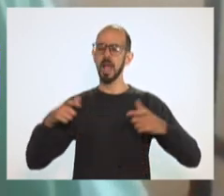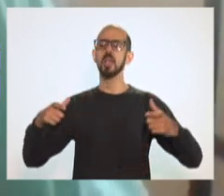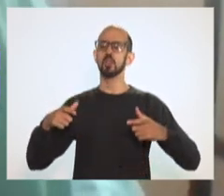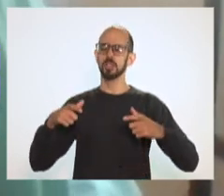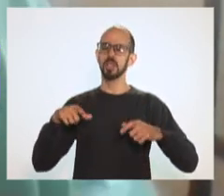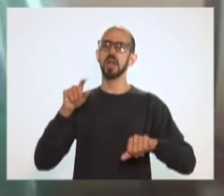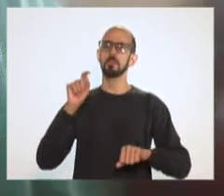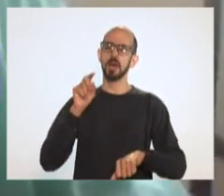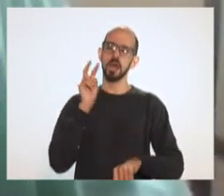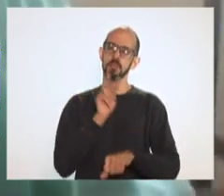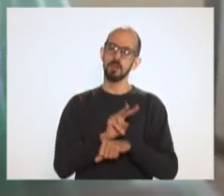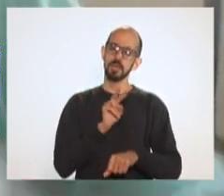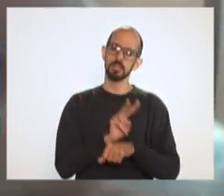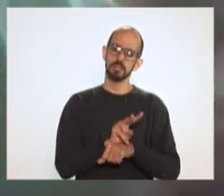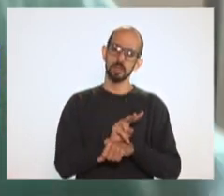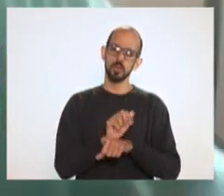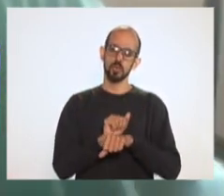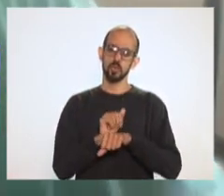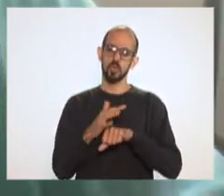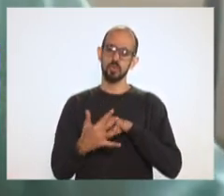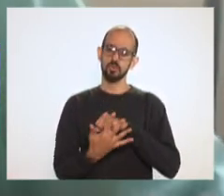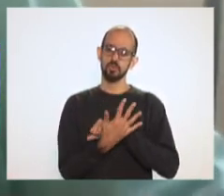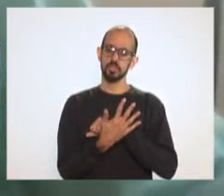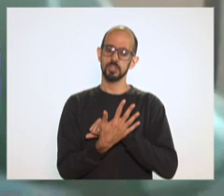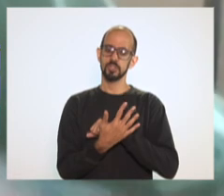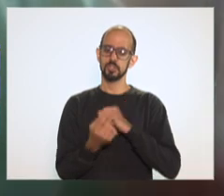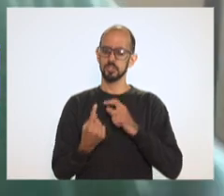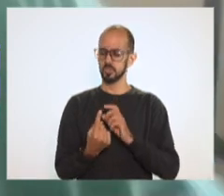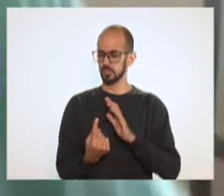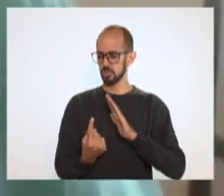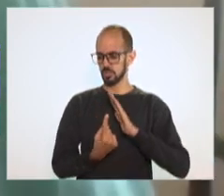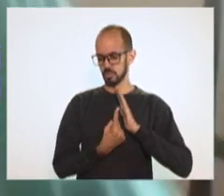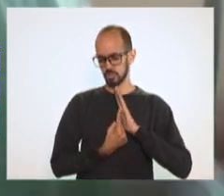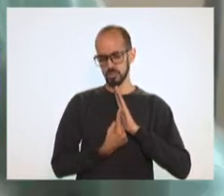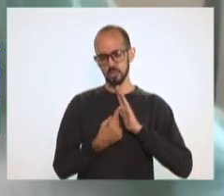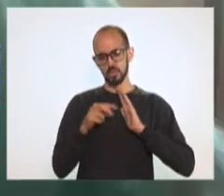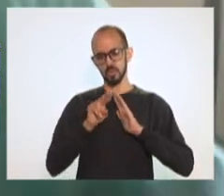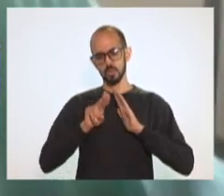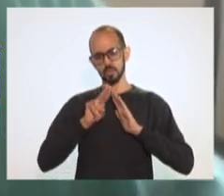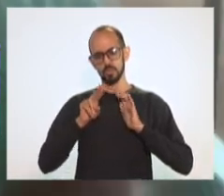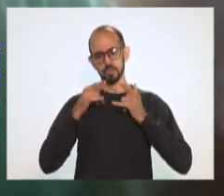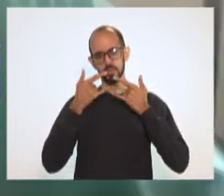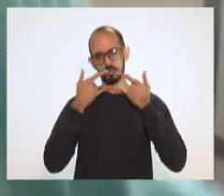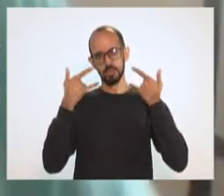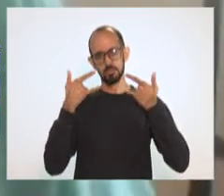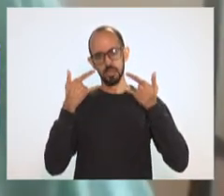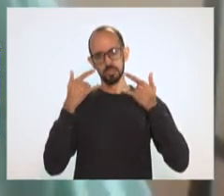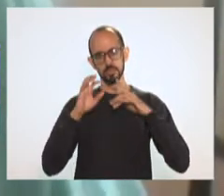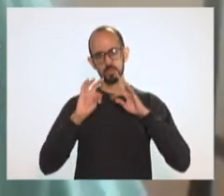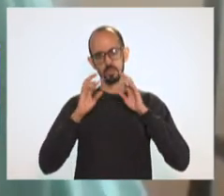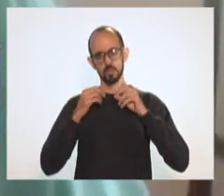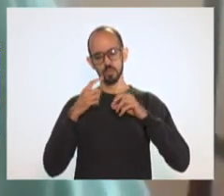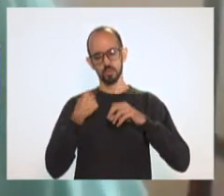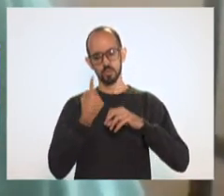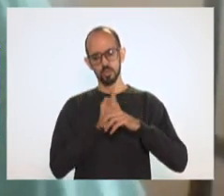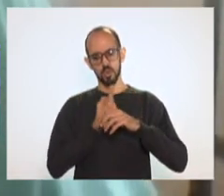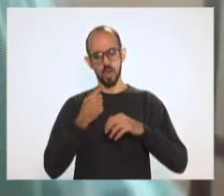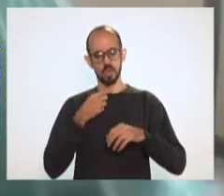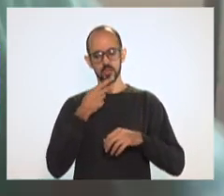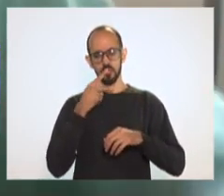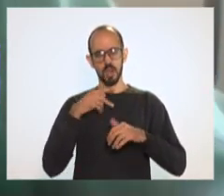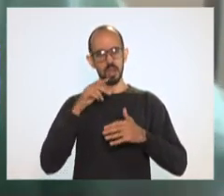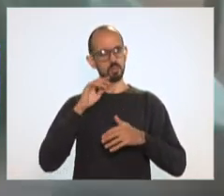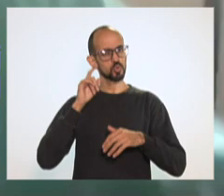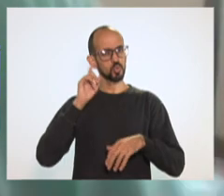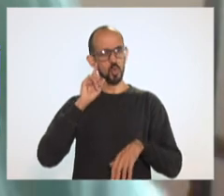deve ser isso distanciamento social uso da máscara tudo aquilo que nós falamos noite e dia